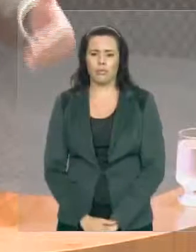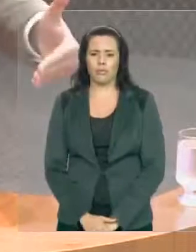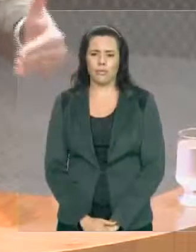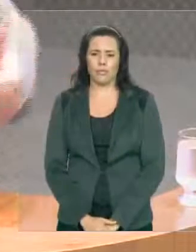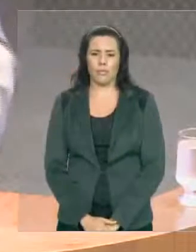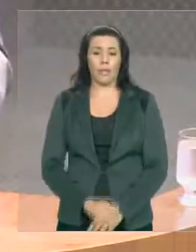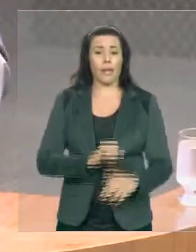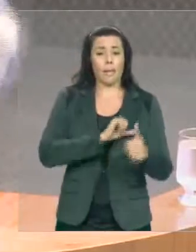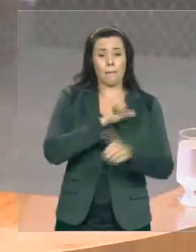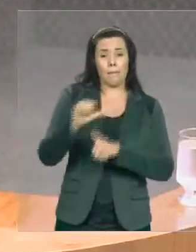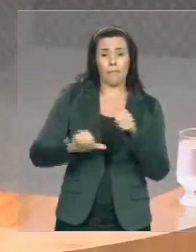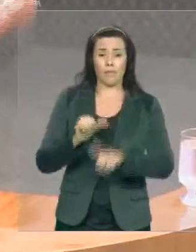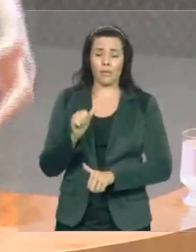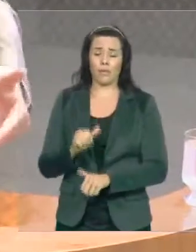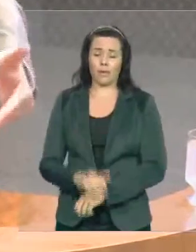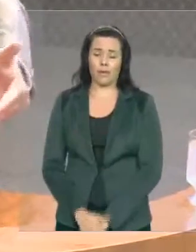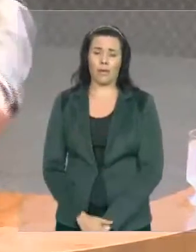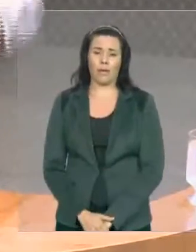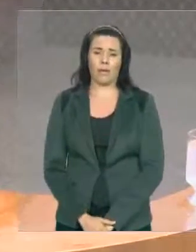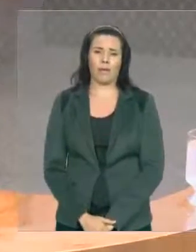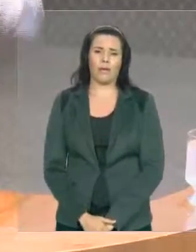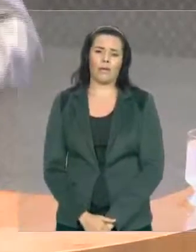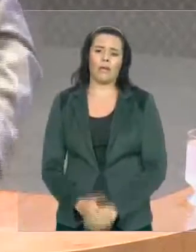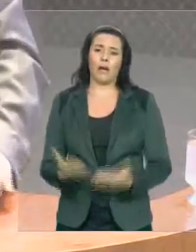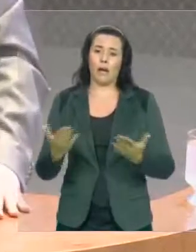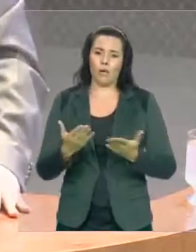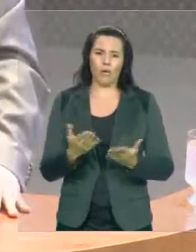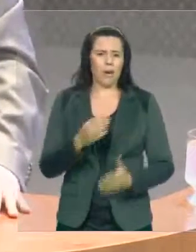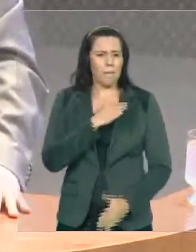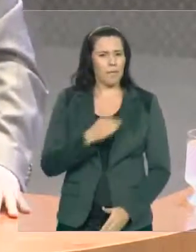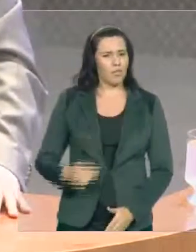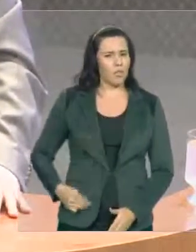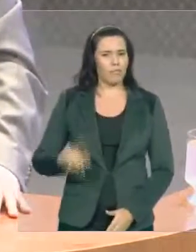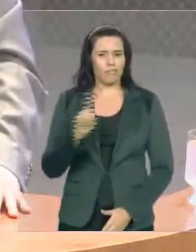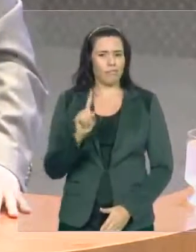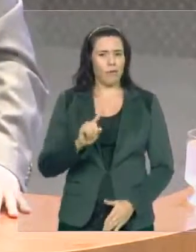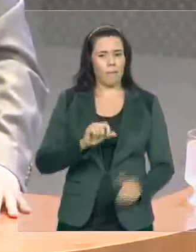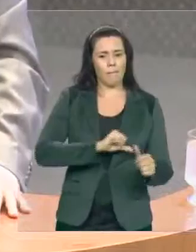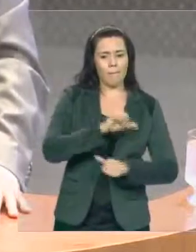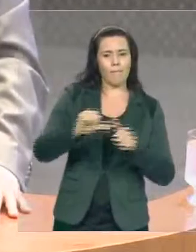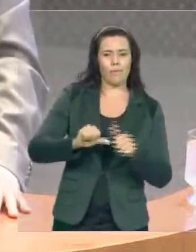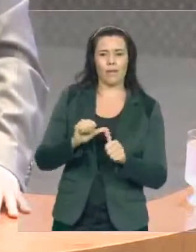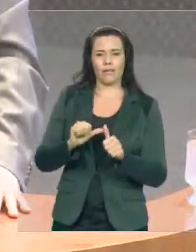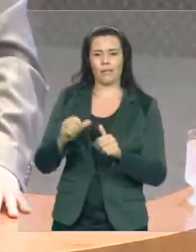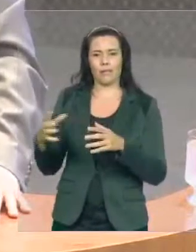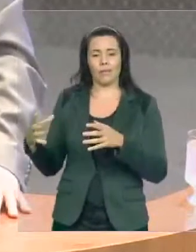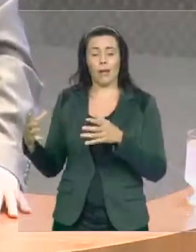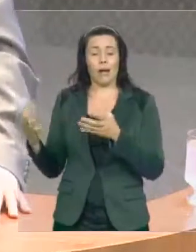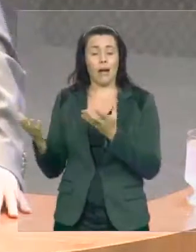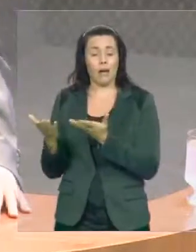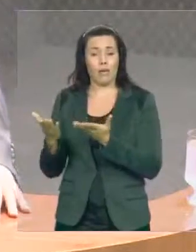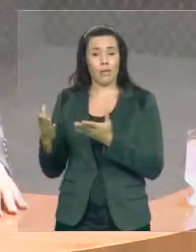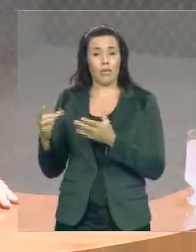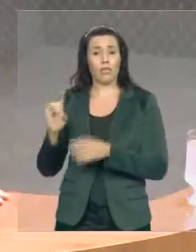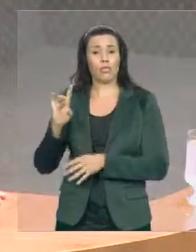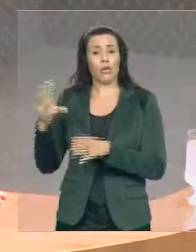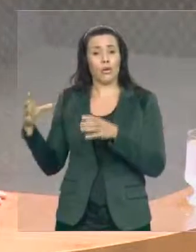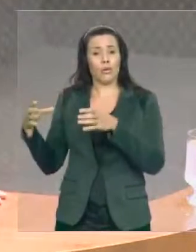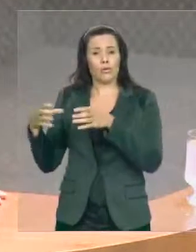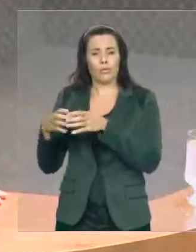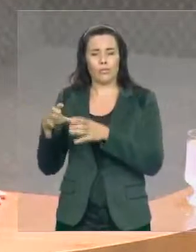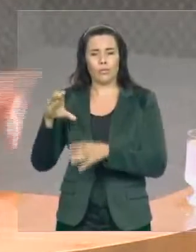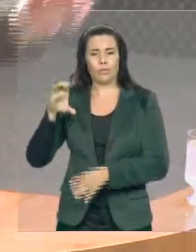continuar funcionando, e funcionando bem, isso é que é importante para o Estado brasileiro. E o CGU falhou nos últimos